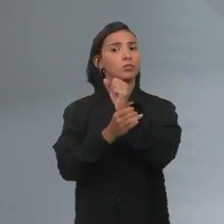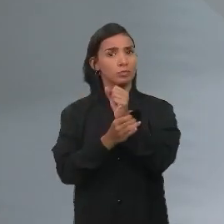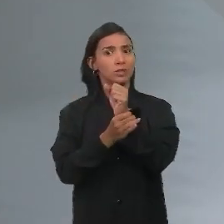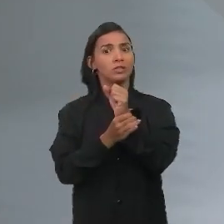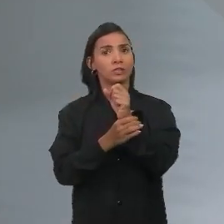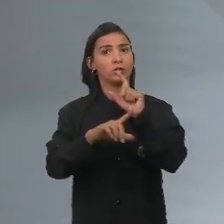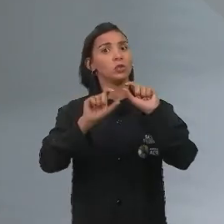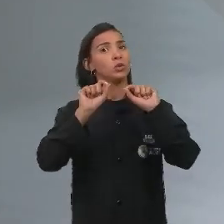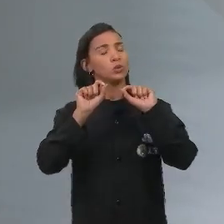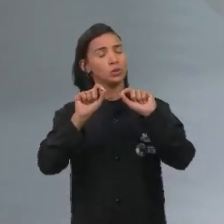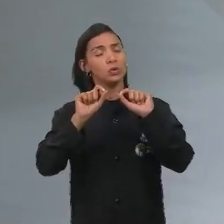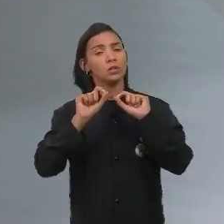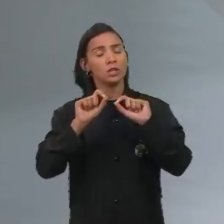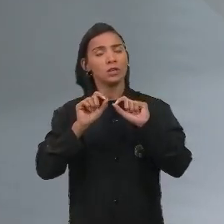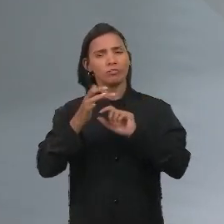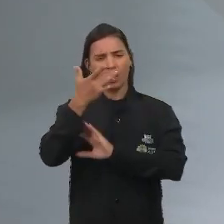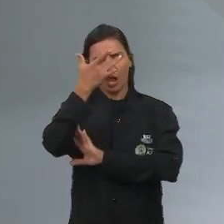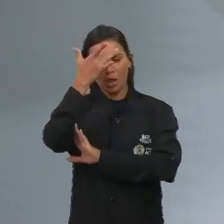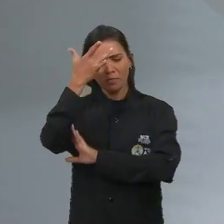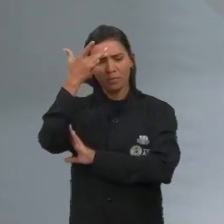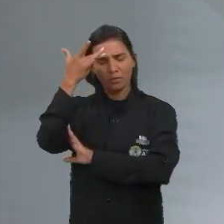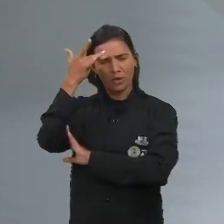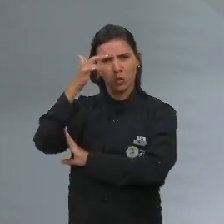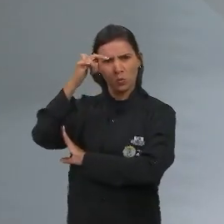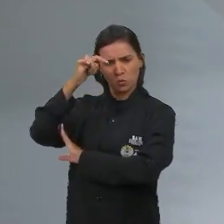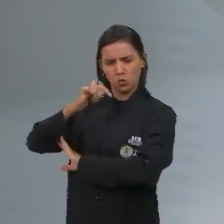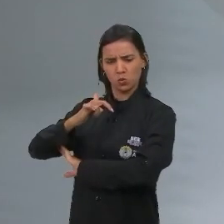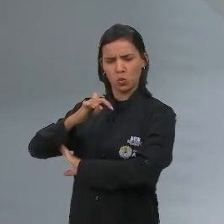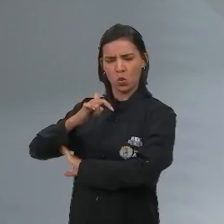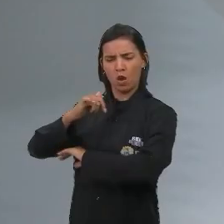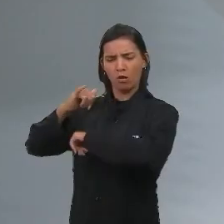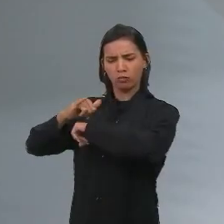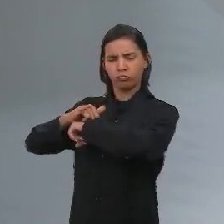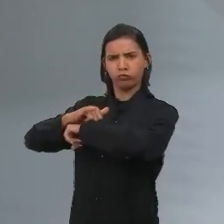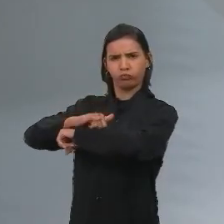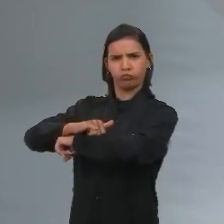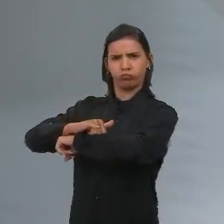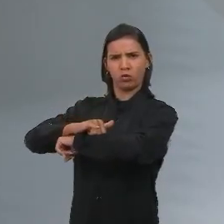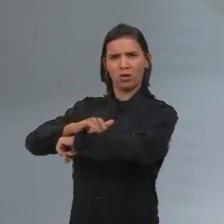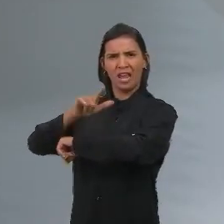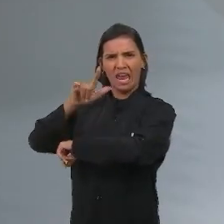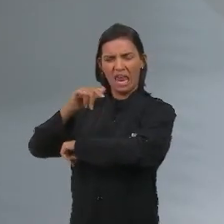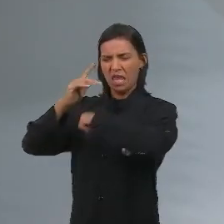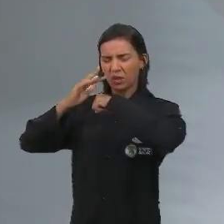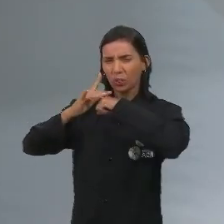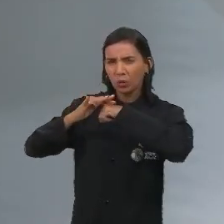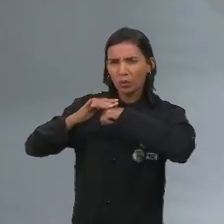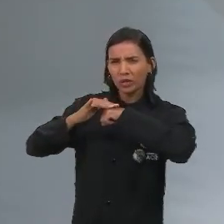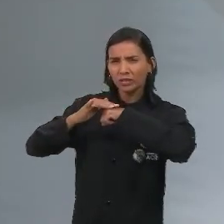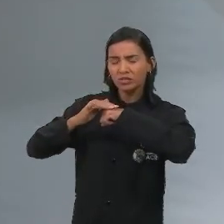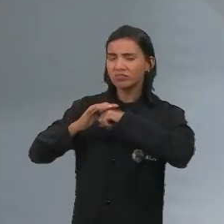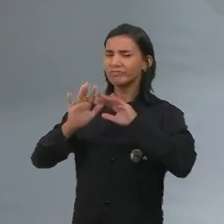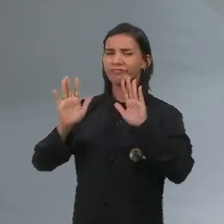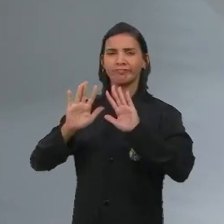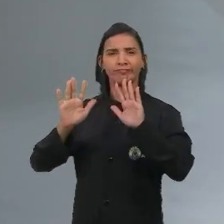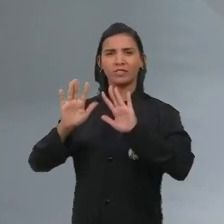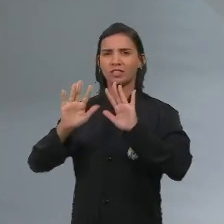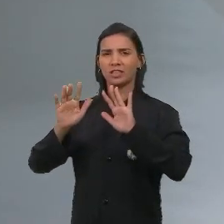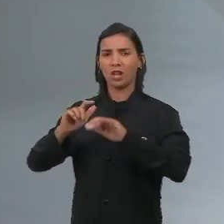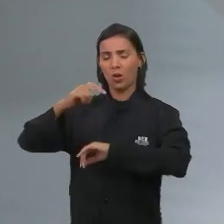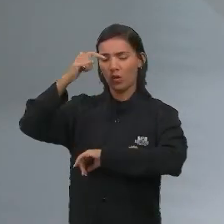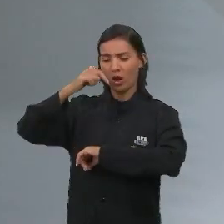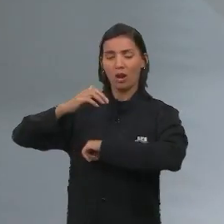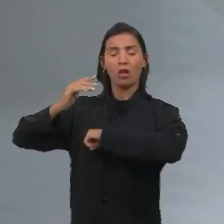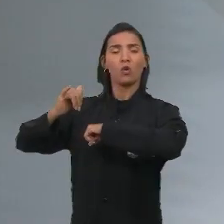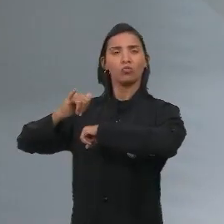defesa, que a pessoa obesa não necessariamente é uma pessoa que não disponha de